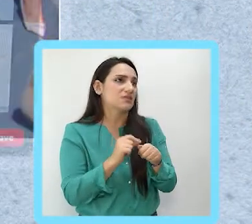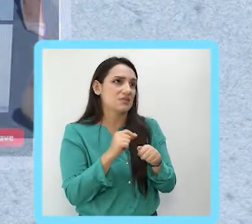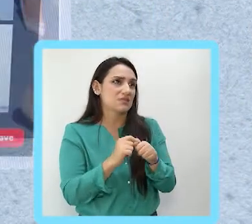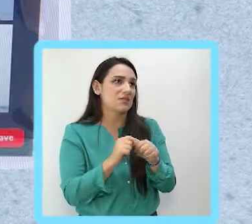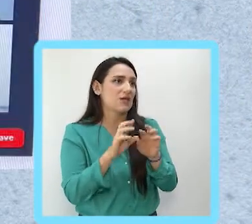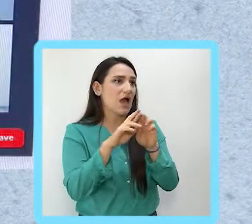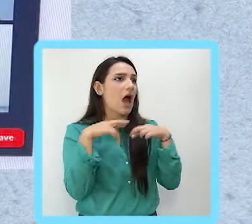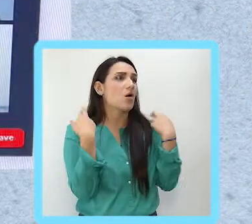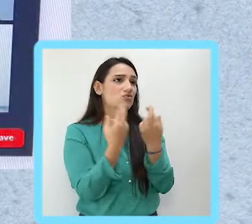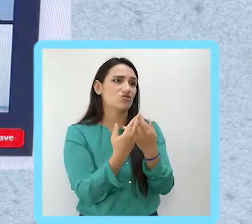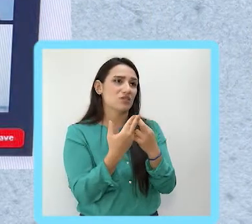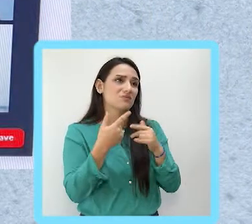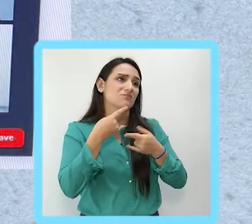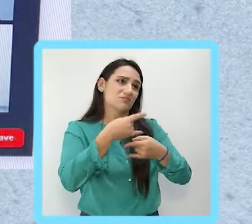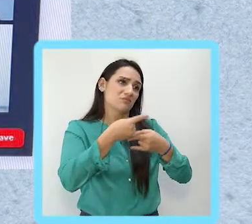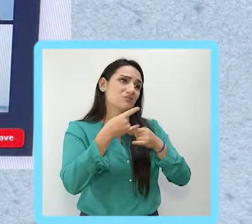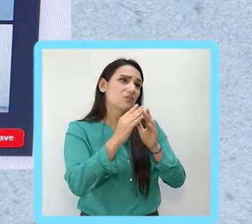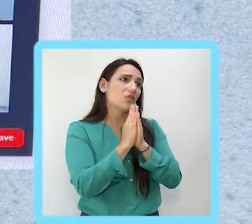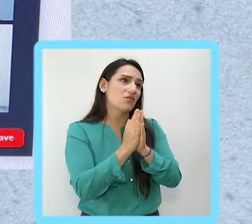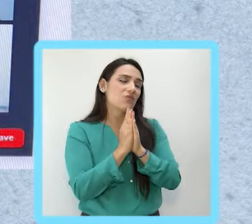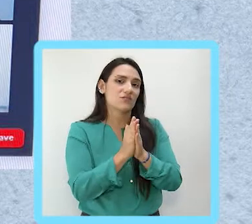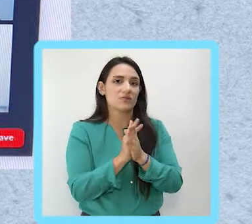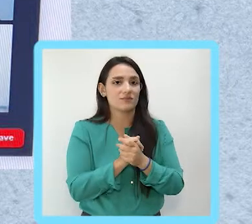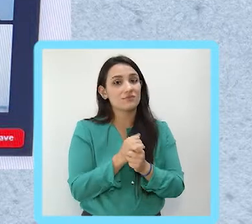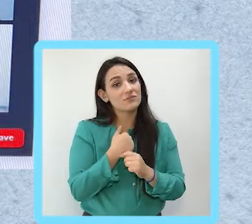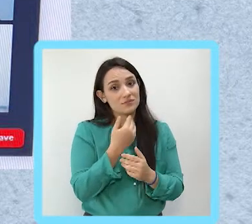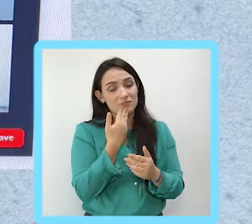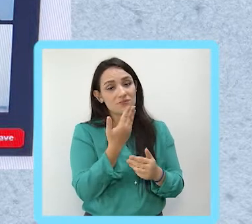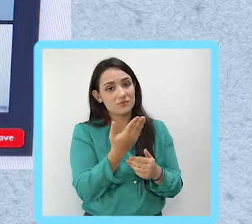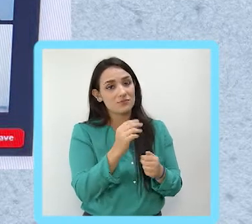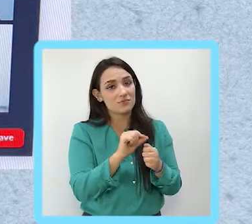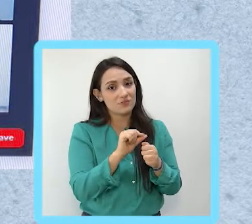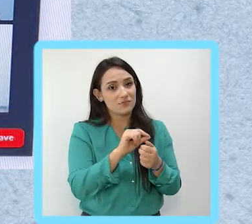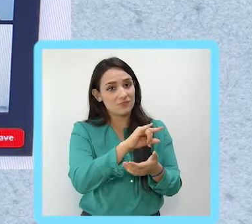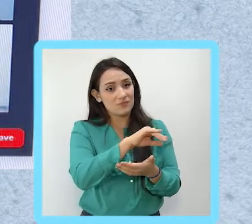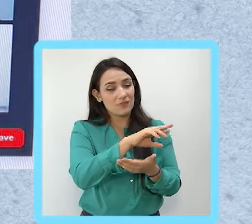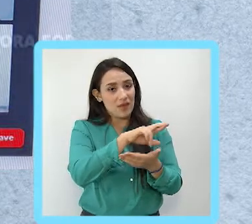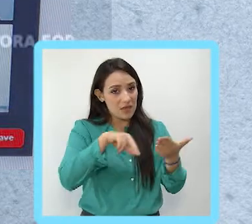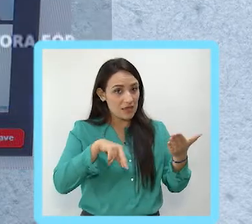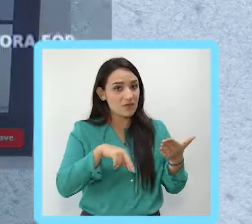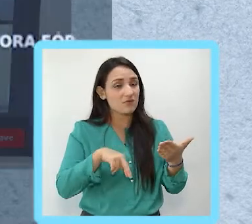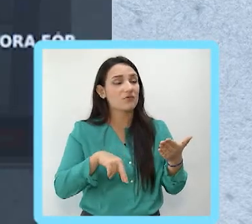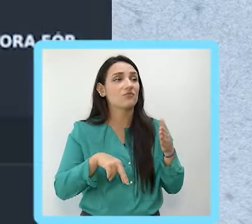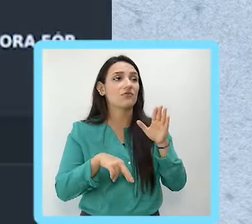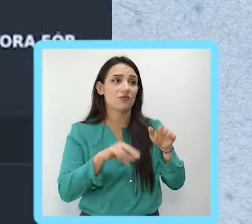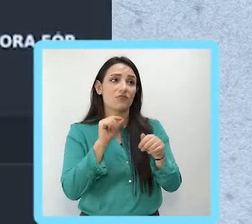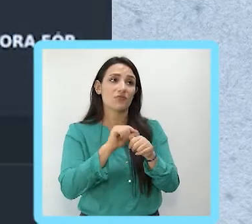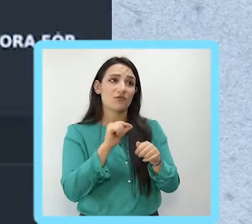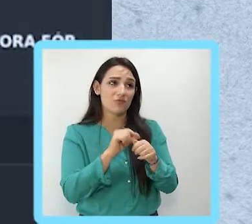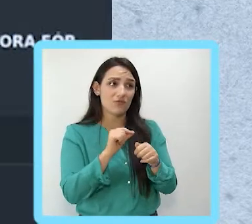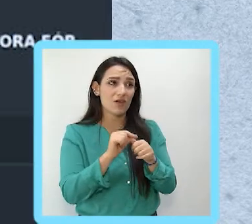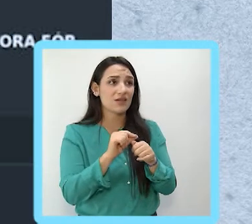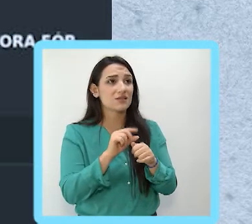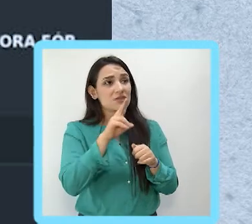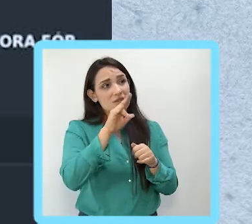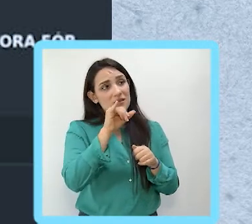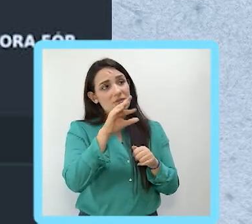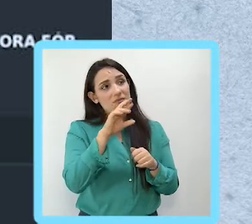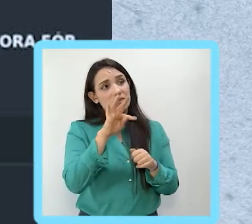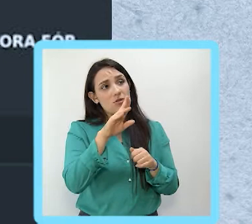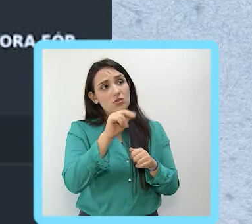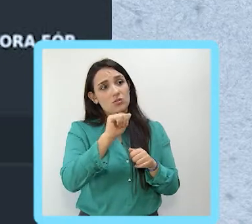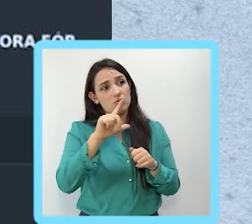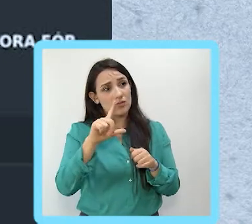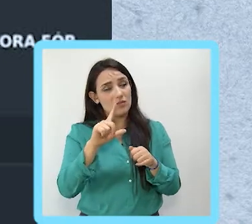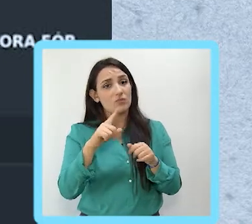audiências virtuais. Então, lá em 2019, eu fiz requerimentos para que as audiências pudessem ser digitais para